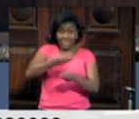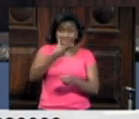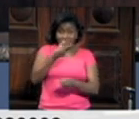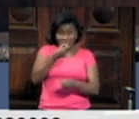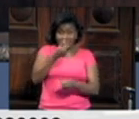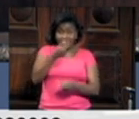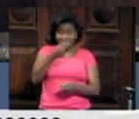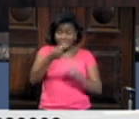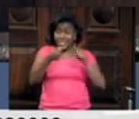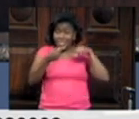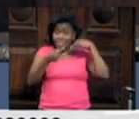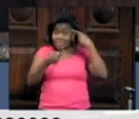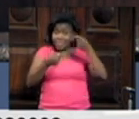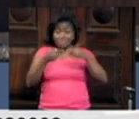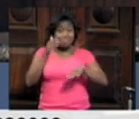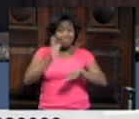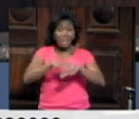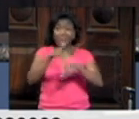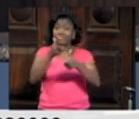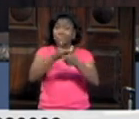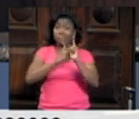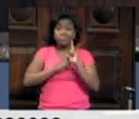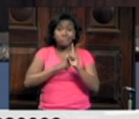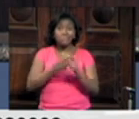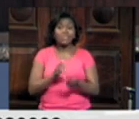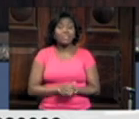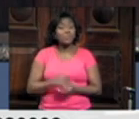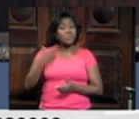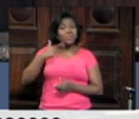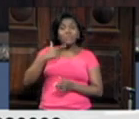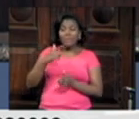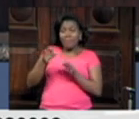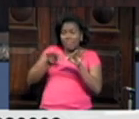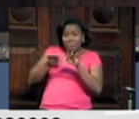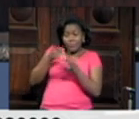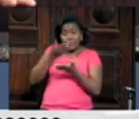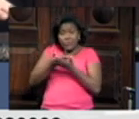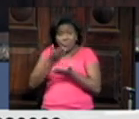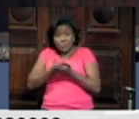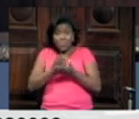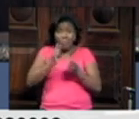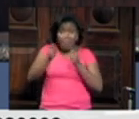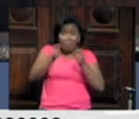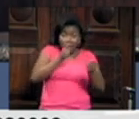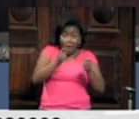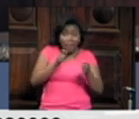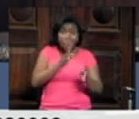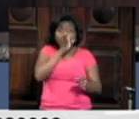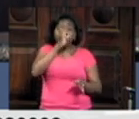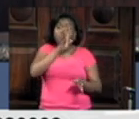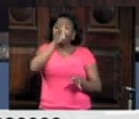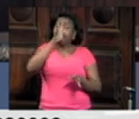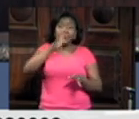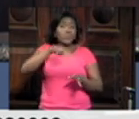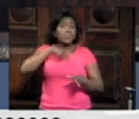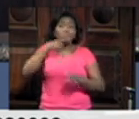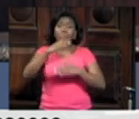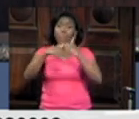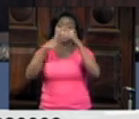2017 maior ainda. Então, se não tiver um planejamento para pagamento, não se chegará em lugar nenhum.